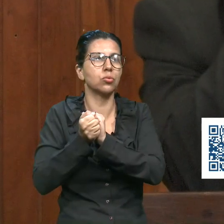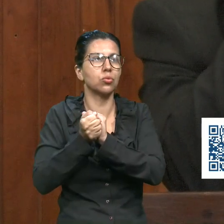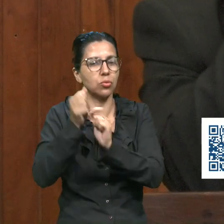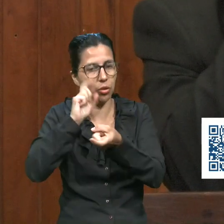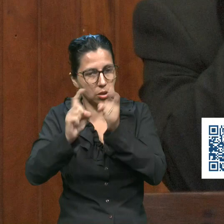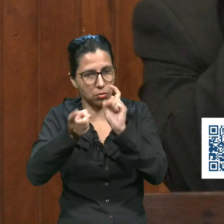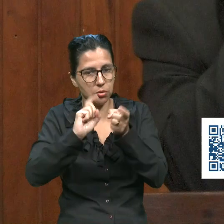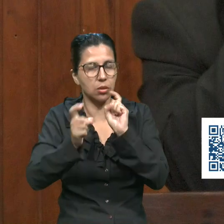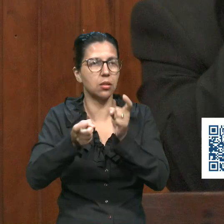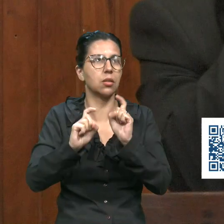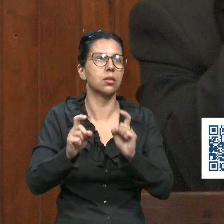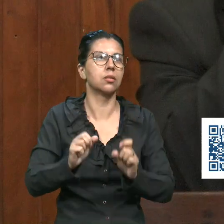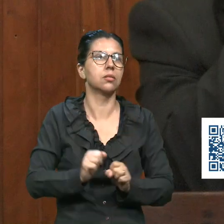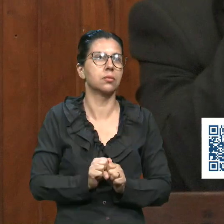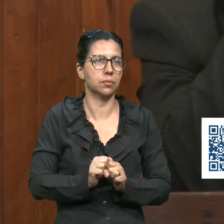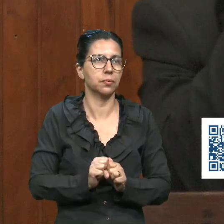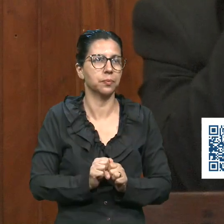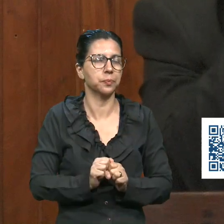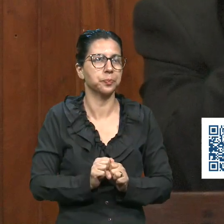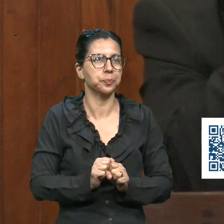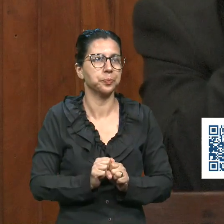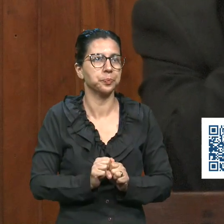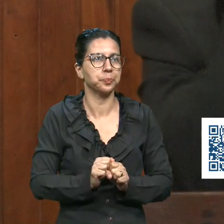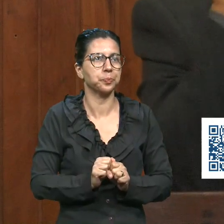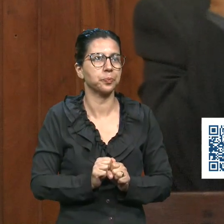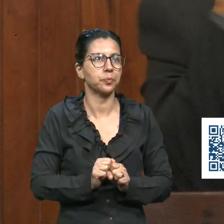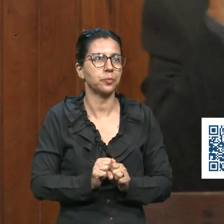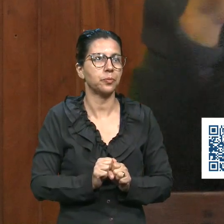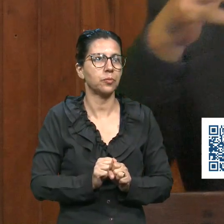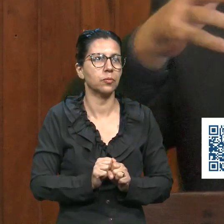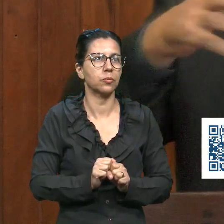a Suzana e a Madalena, né? Estiveram lá. E